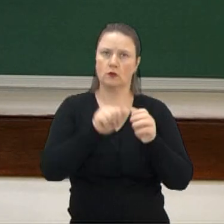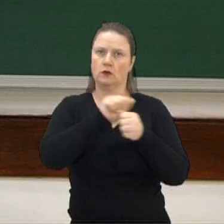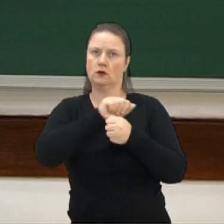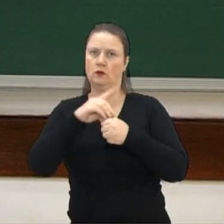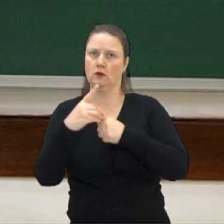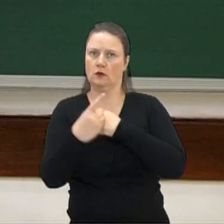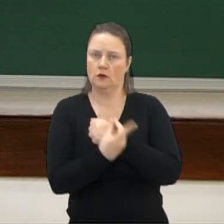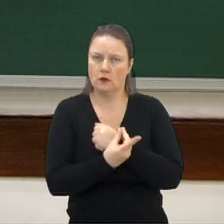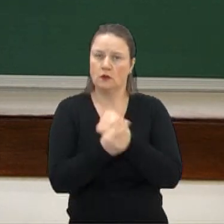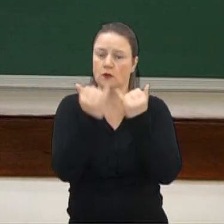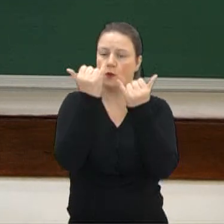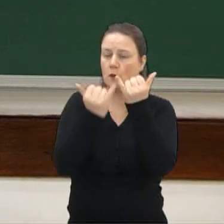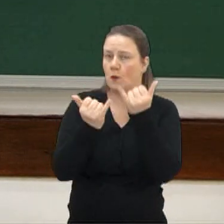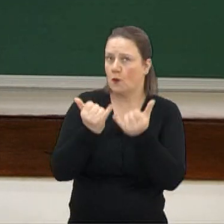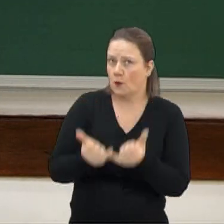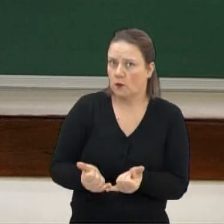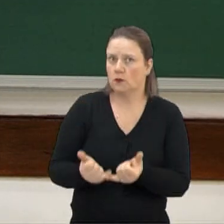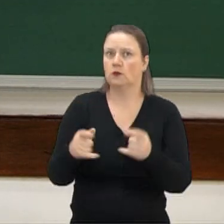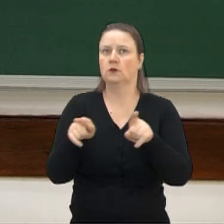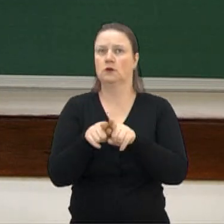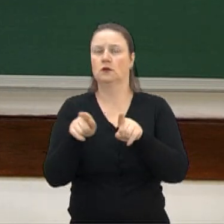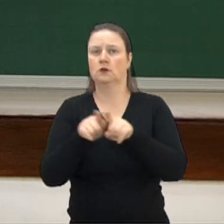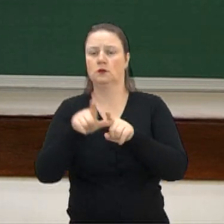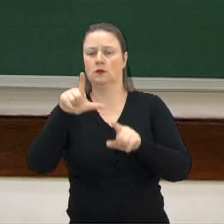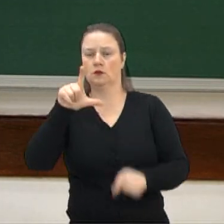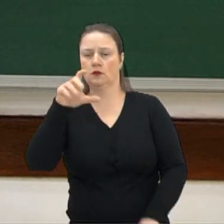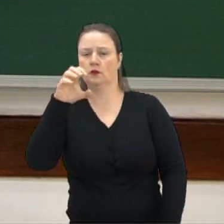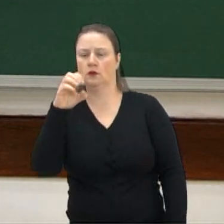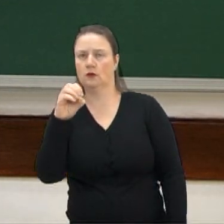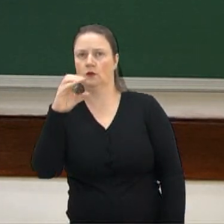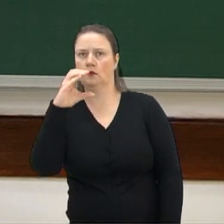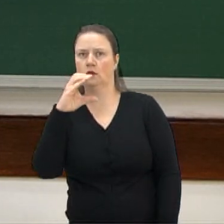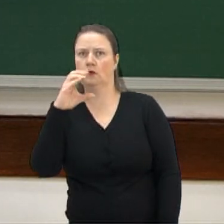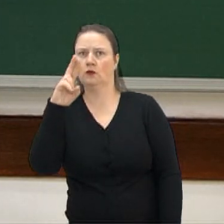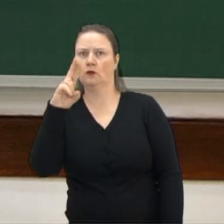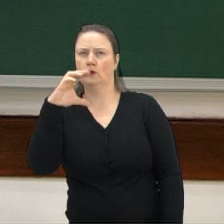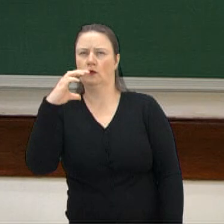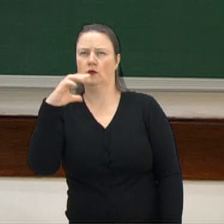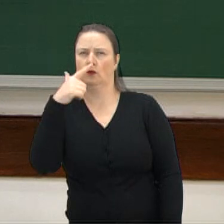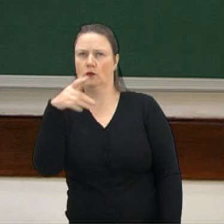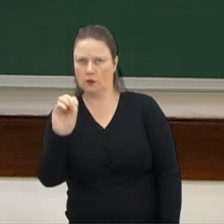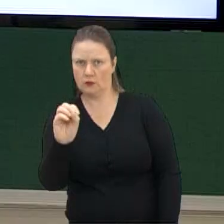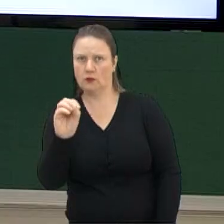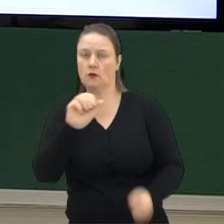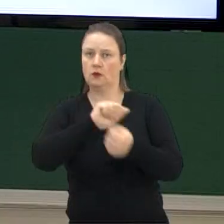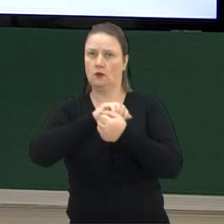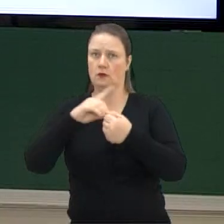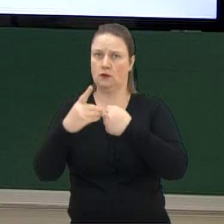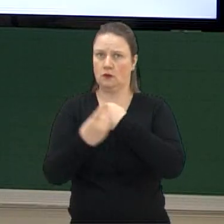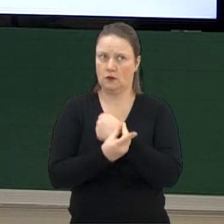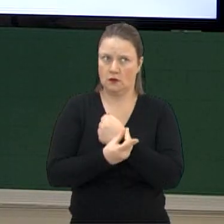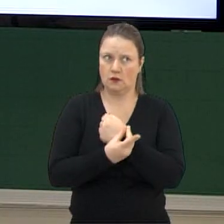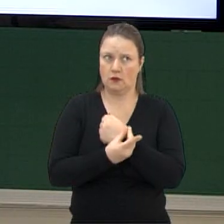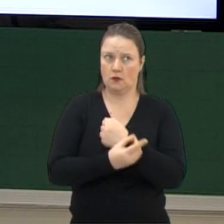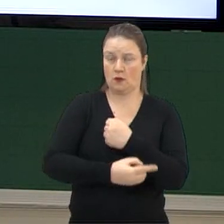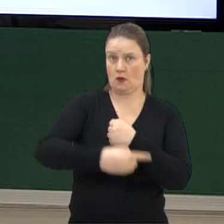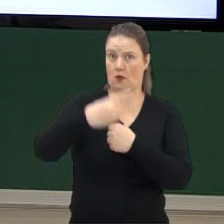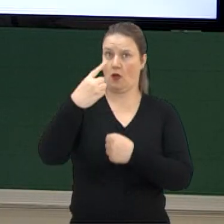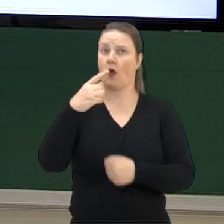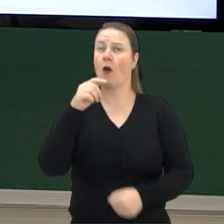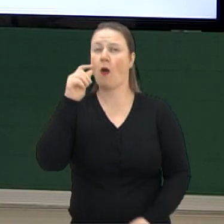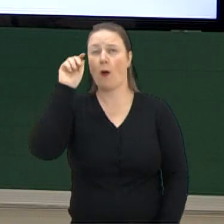advérbios correspondentes das locuções adverbiais. Então, eu tenho as locuções às pressas,